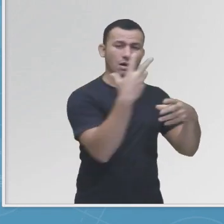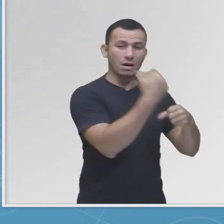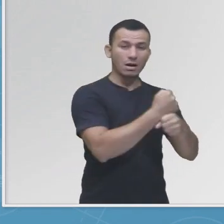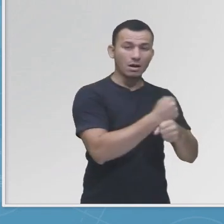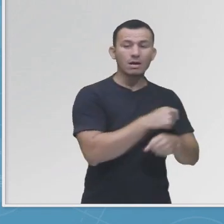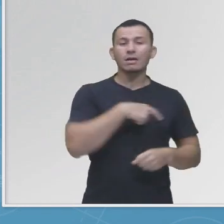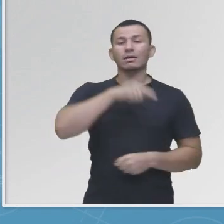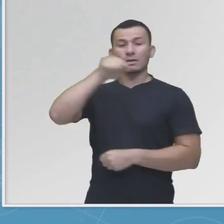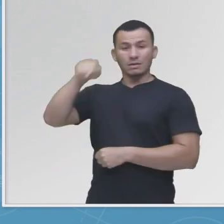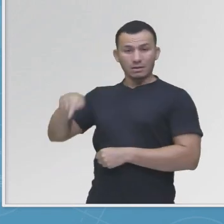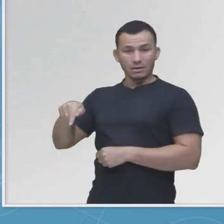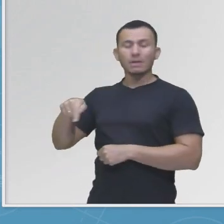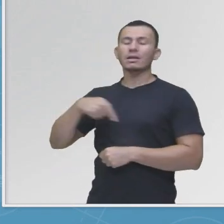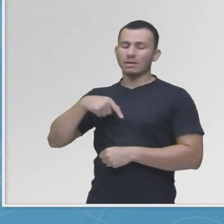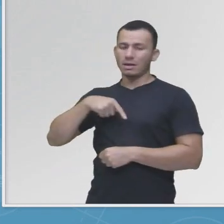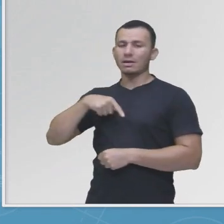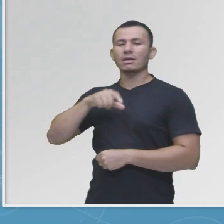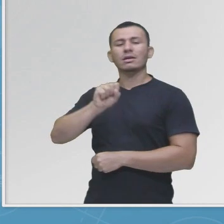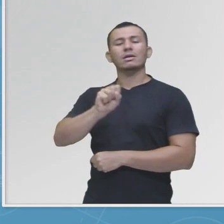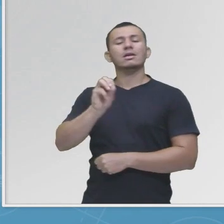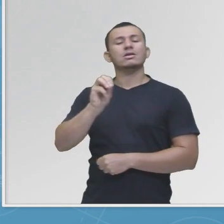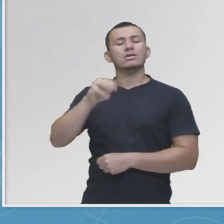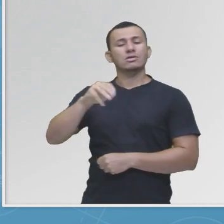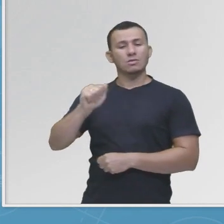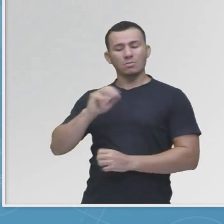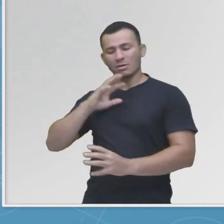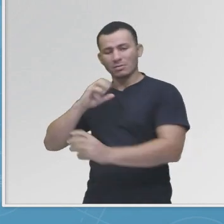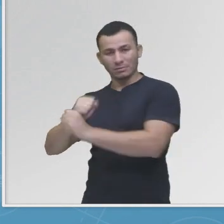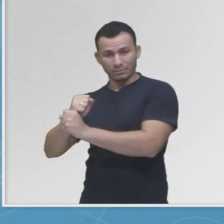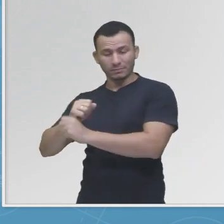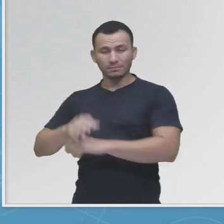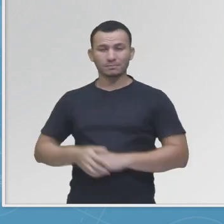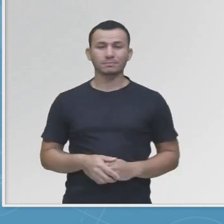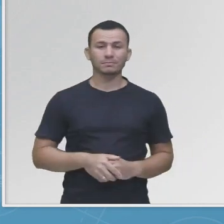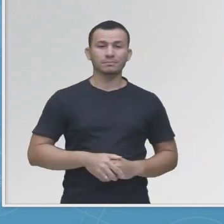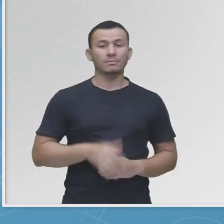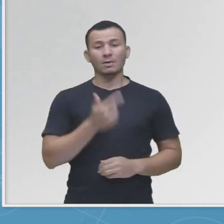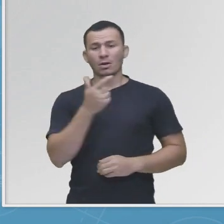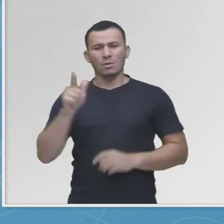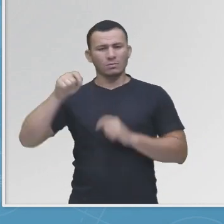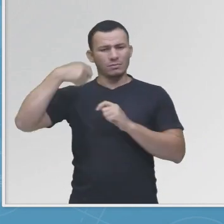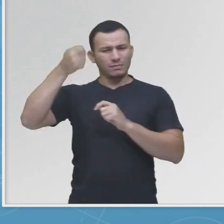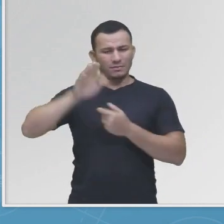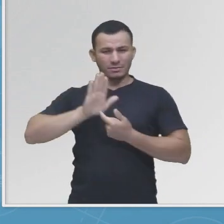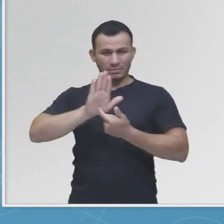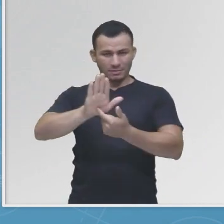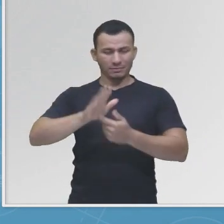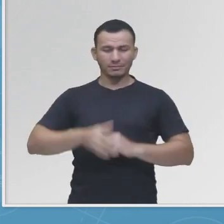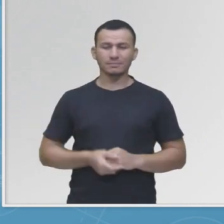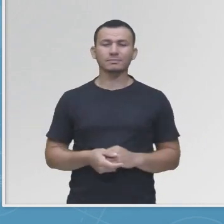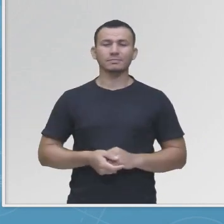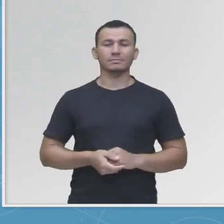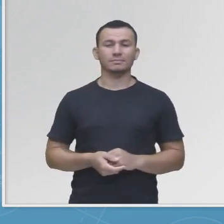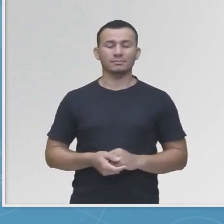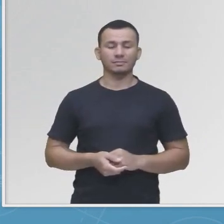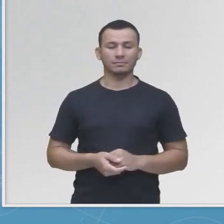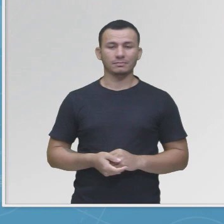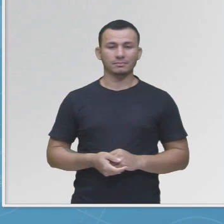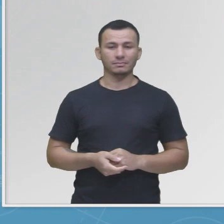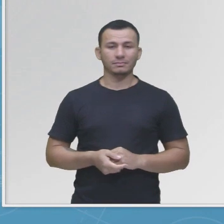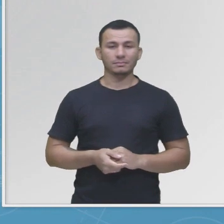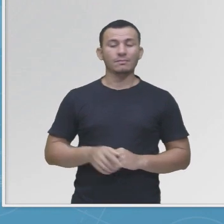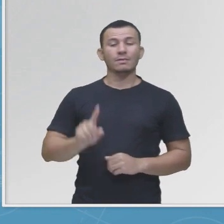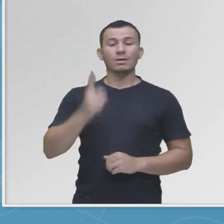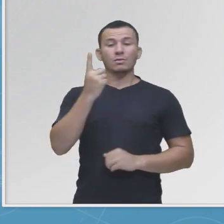total. Perfeito? Muito bem, vamos agora para o nosso próximo vídeo para dar ênfase à nossa próxima operação. Uma escola